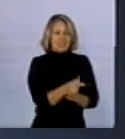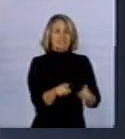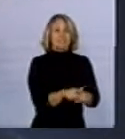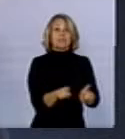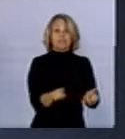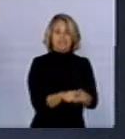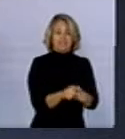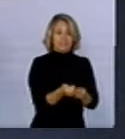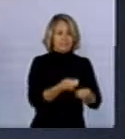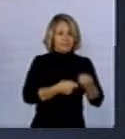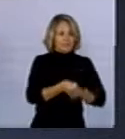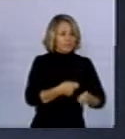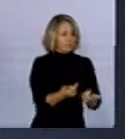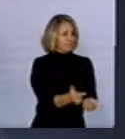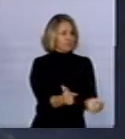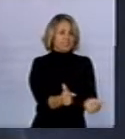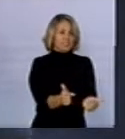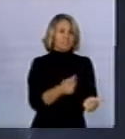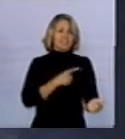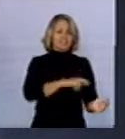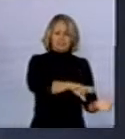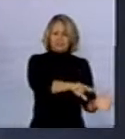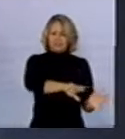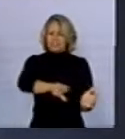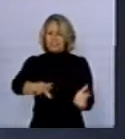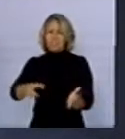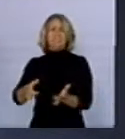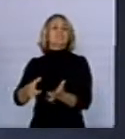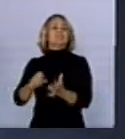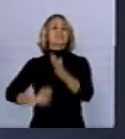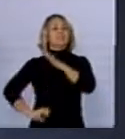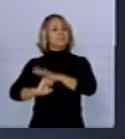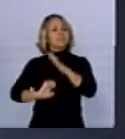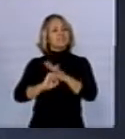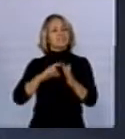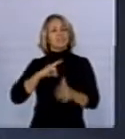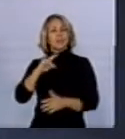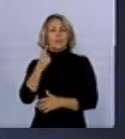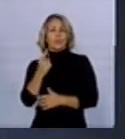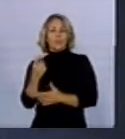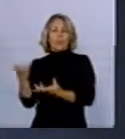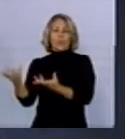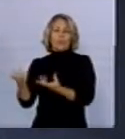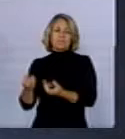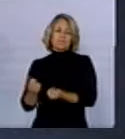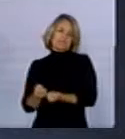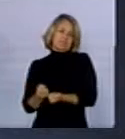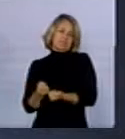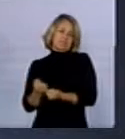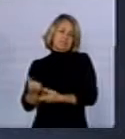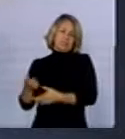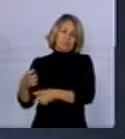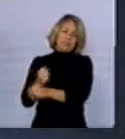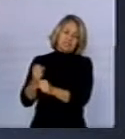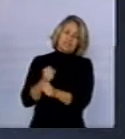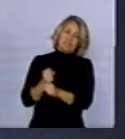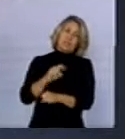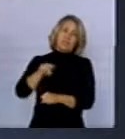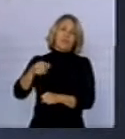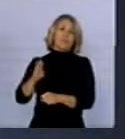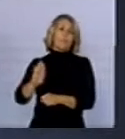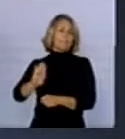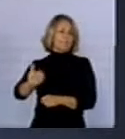São centenas de empresas que faturam R$1 bilhão, quando muito, ou 500, 600, não chega a R$1 bilhão por